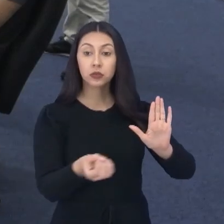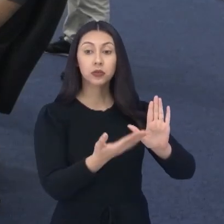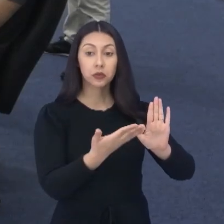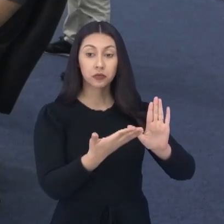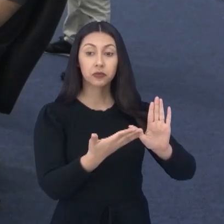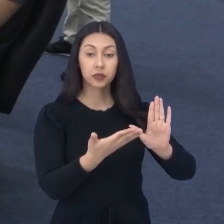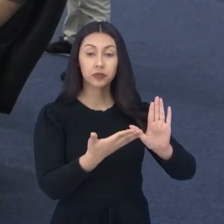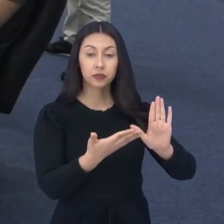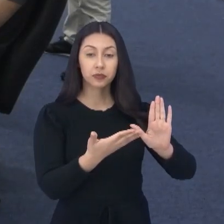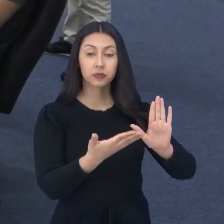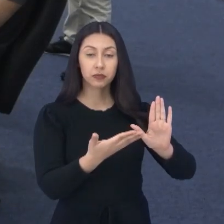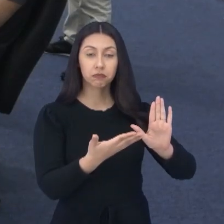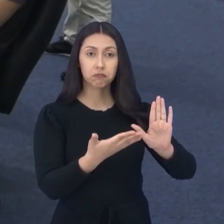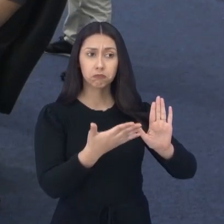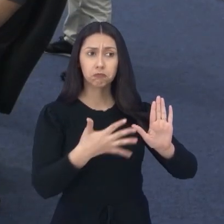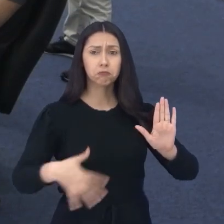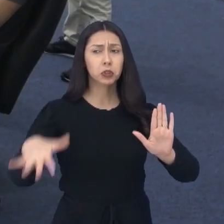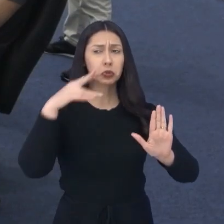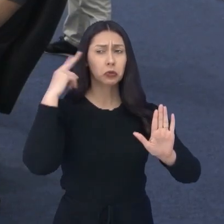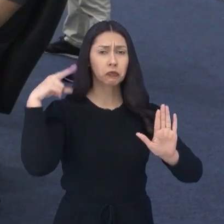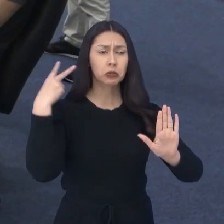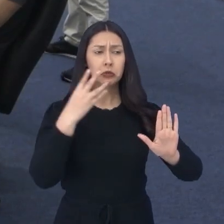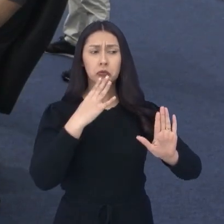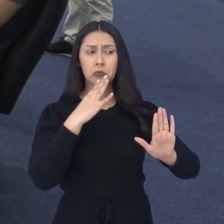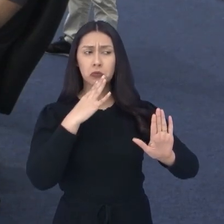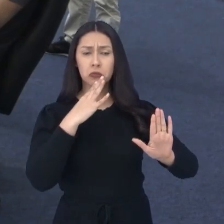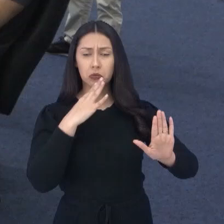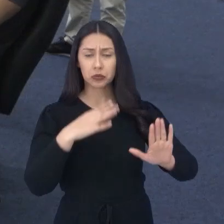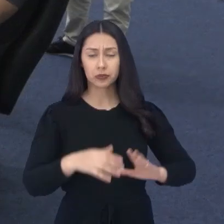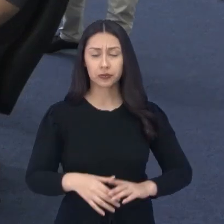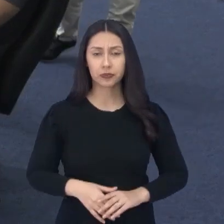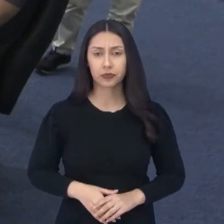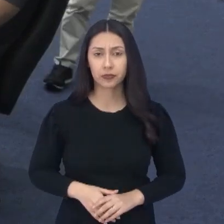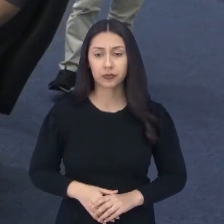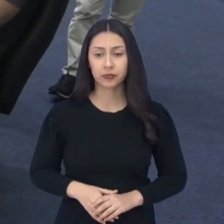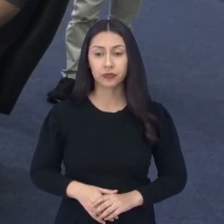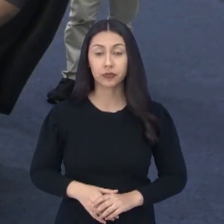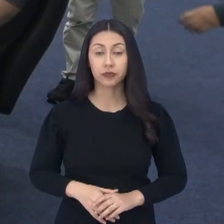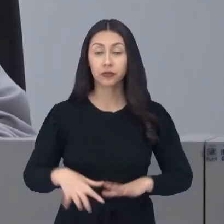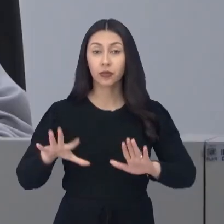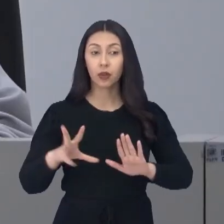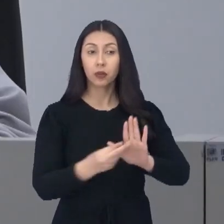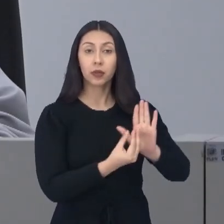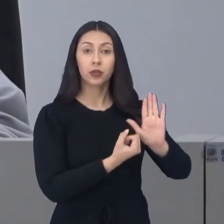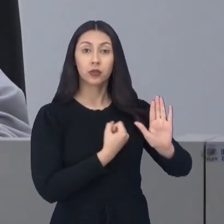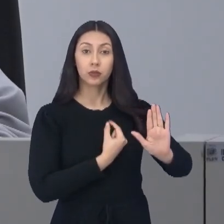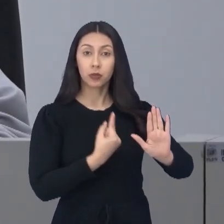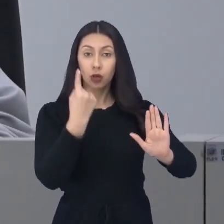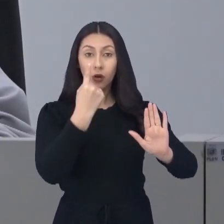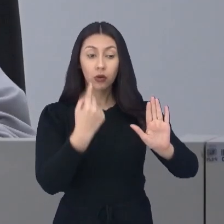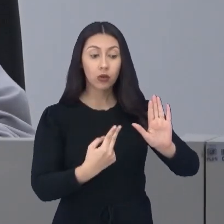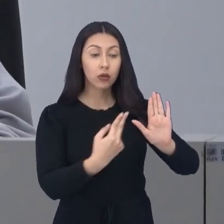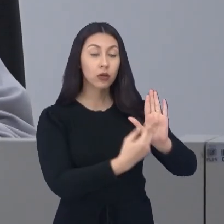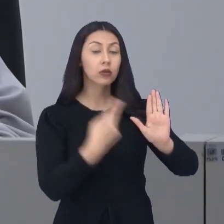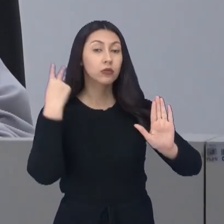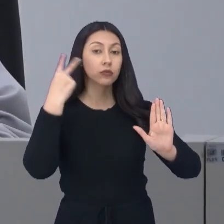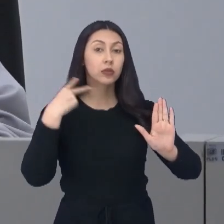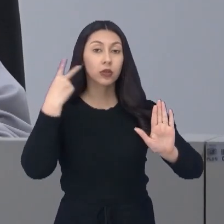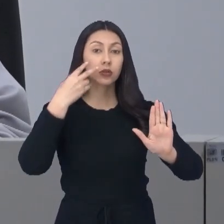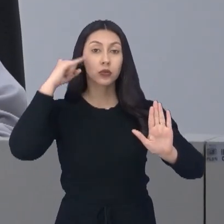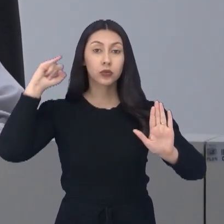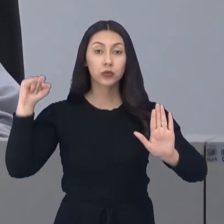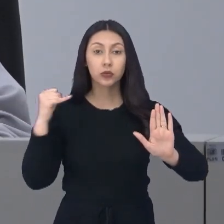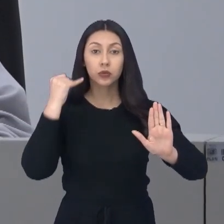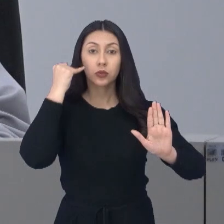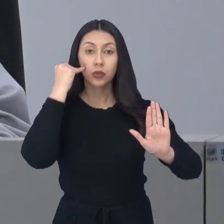para a ciência dos nobres vereadores. Emenda número 1, de autoria do vereador Juvenil